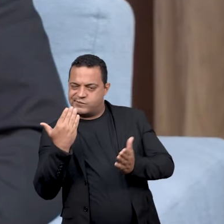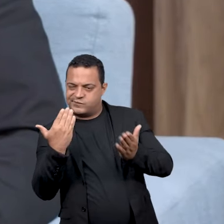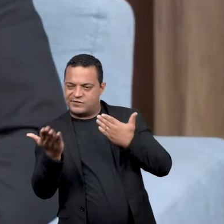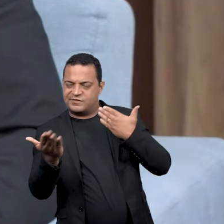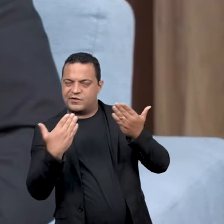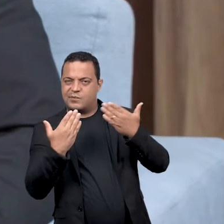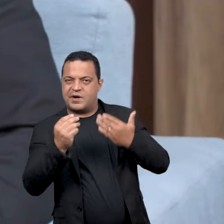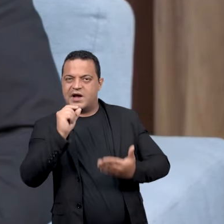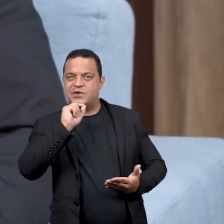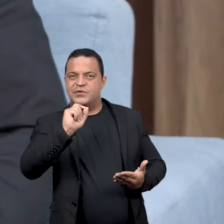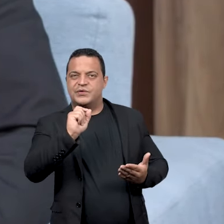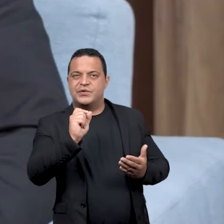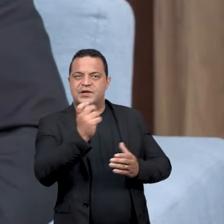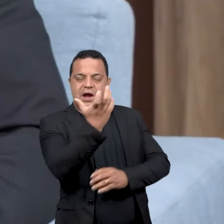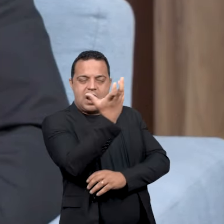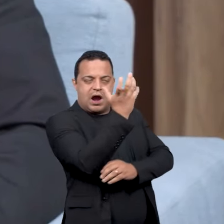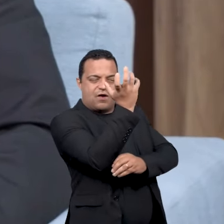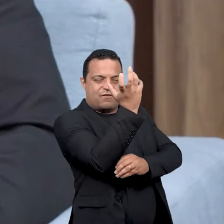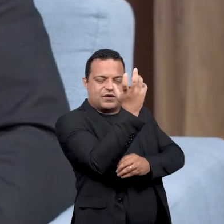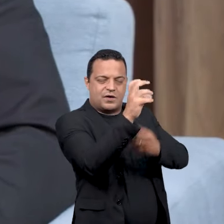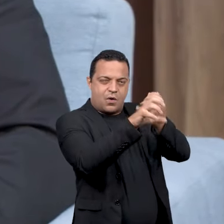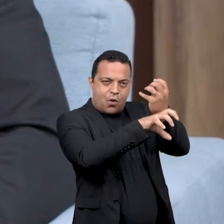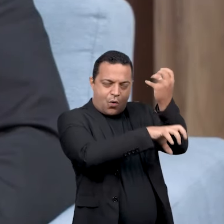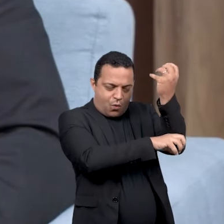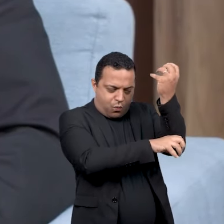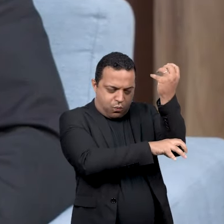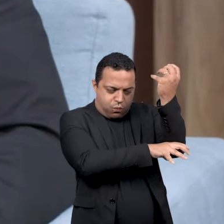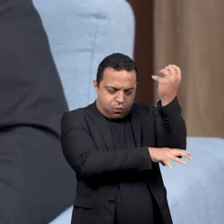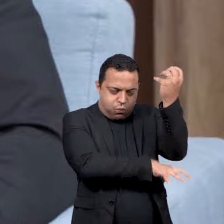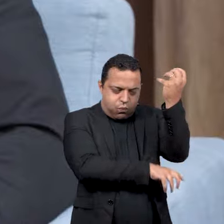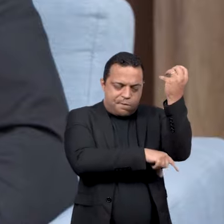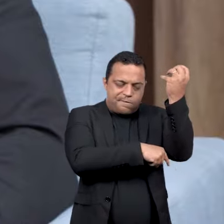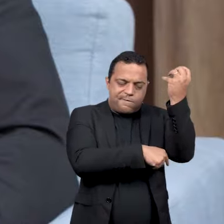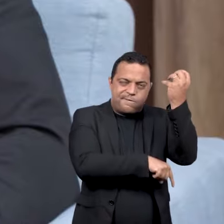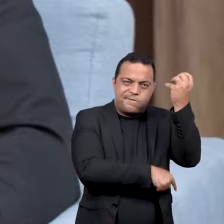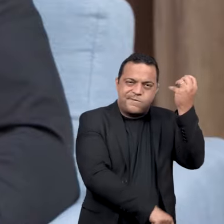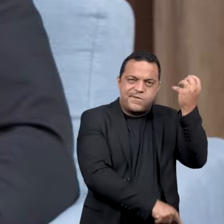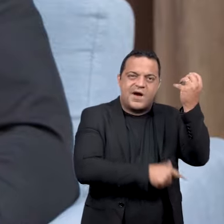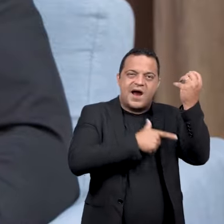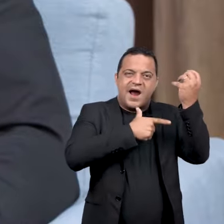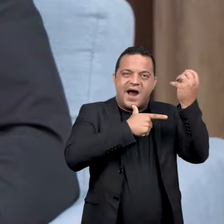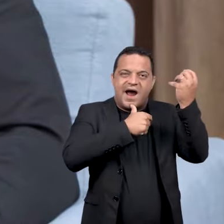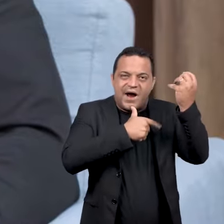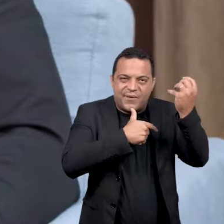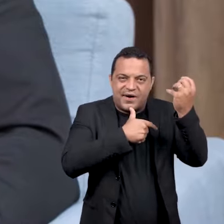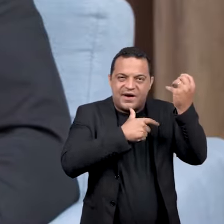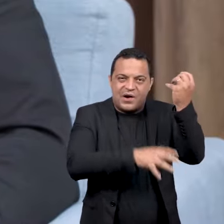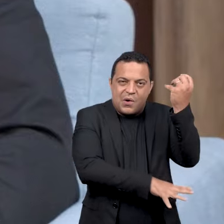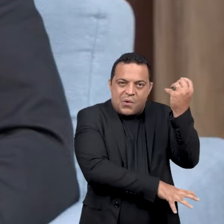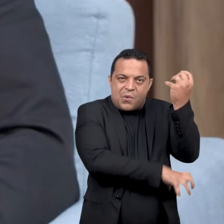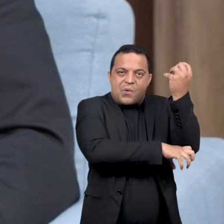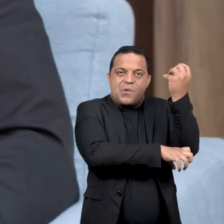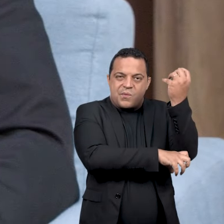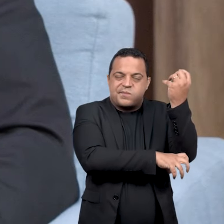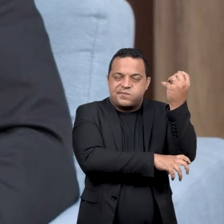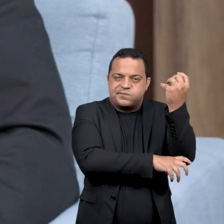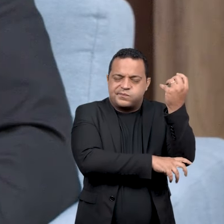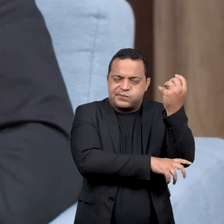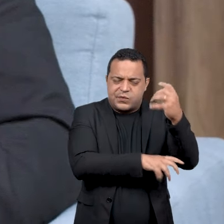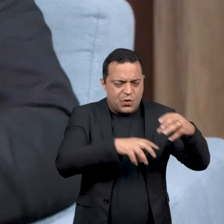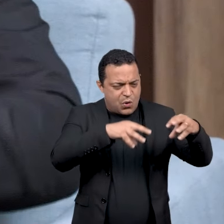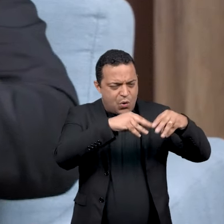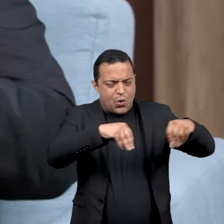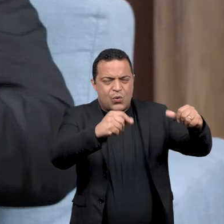sermos como a tamareira no deserto, que busca água na profundidade do Espírito.